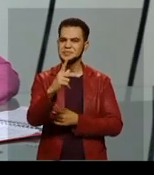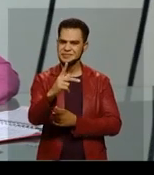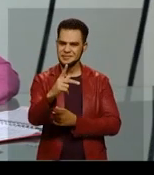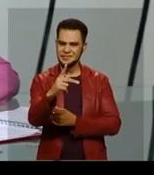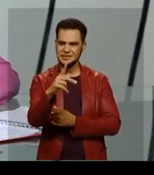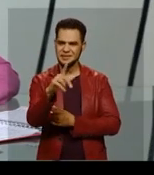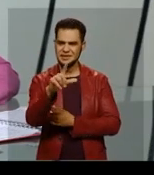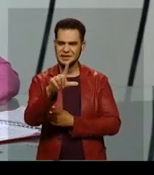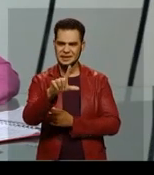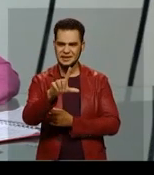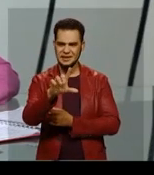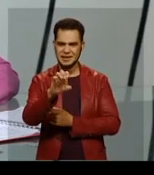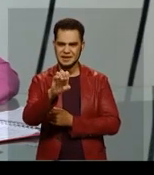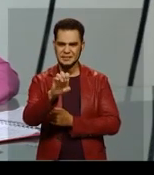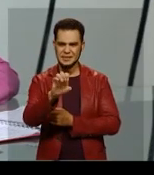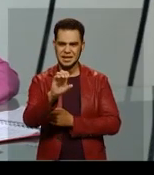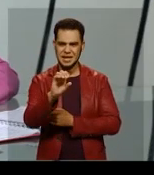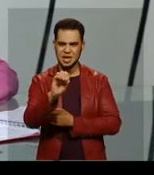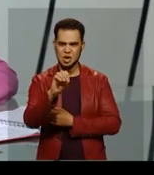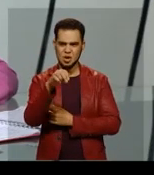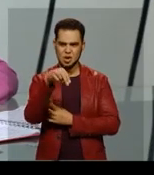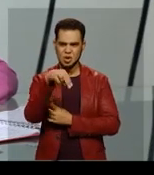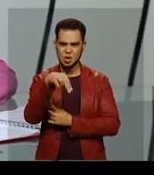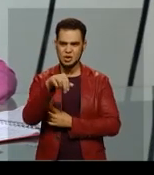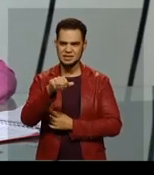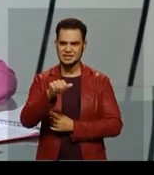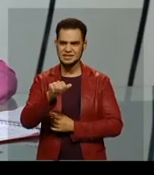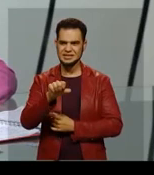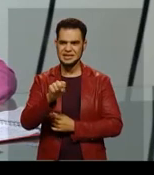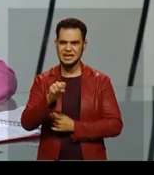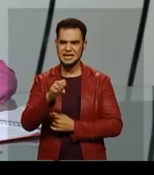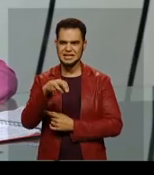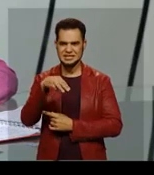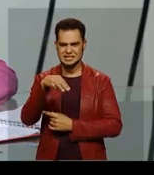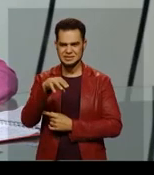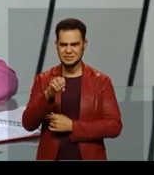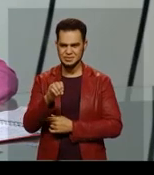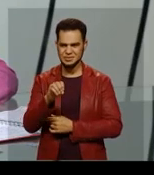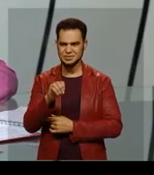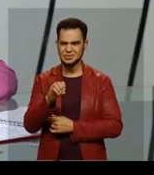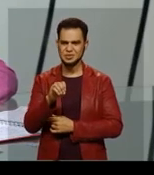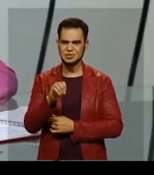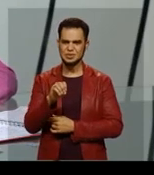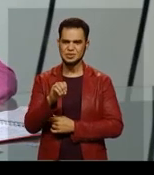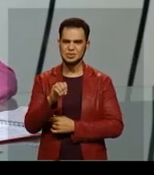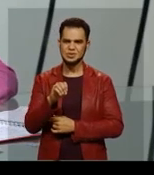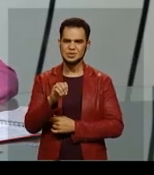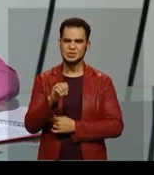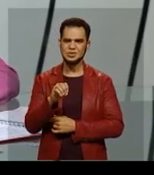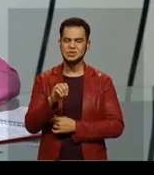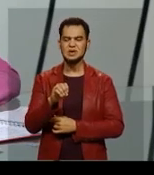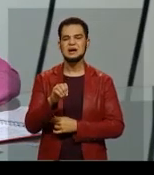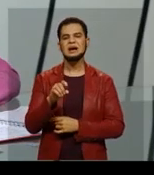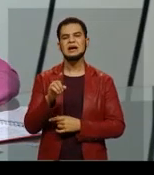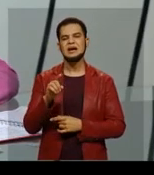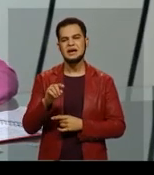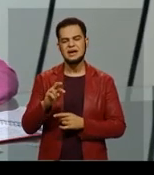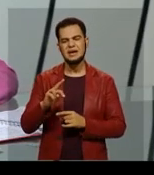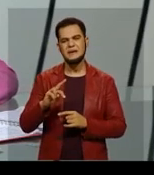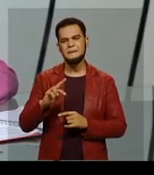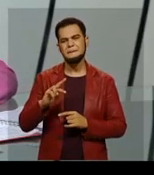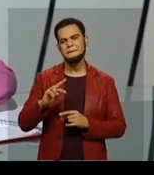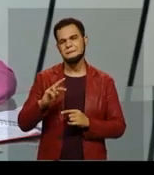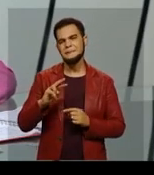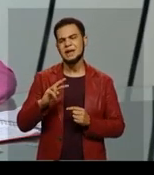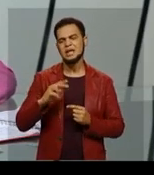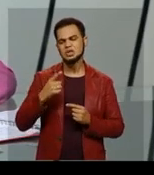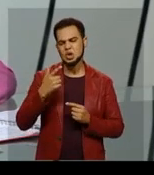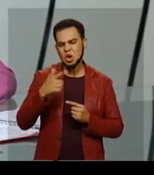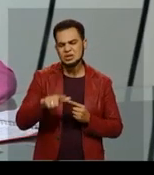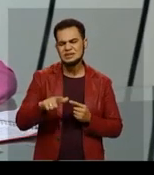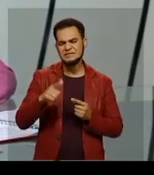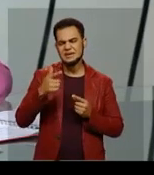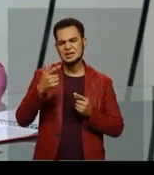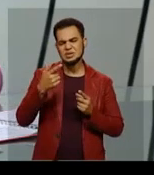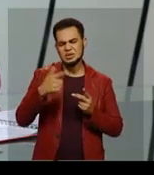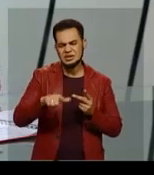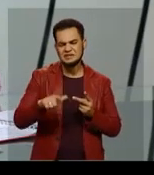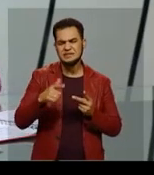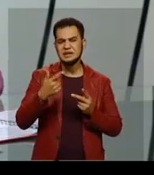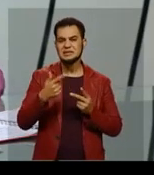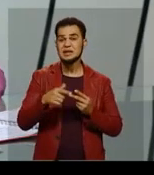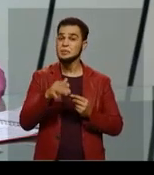você fala assim, mesmo essa redundância desnecessária que você não deve escrever. Às vezes fala muito assim,